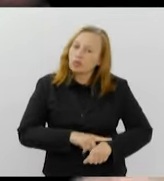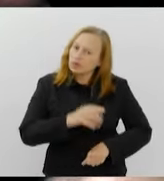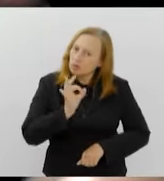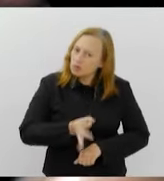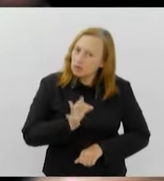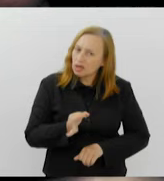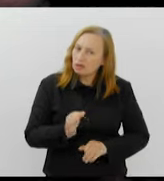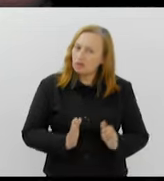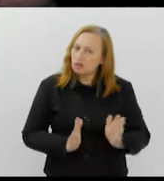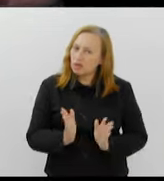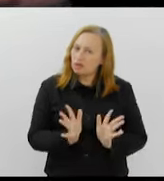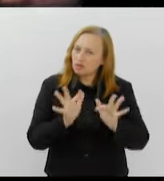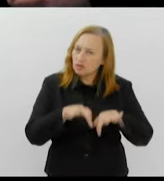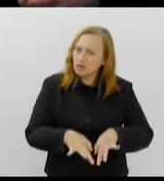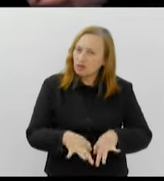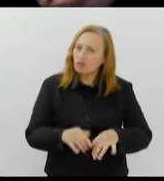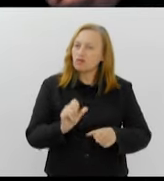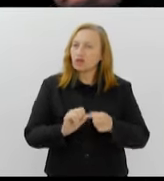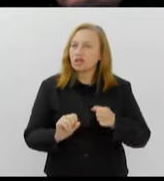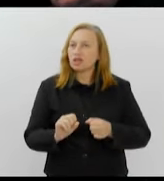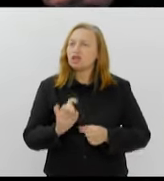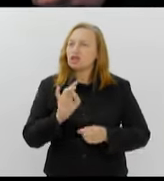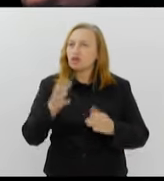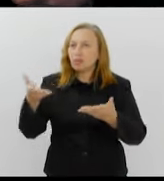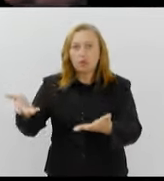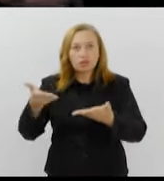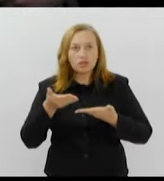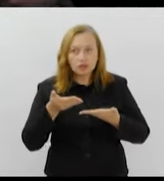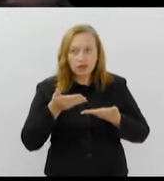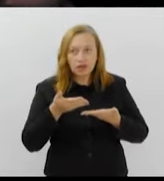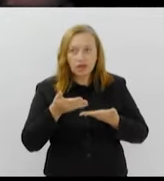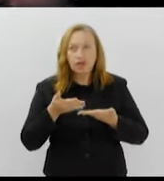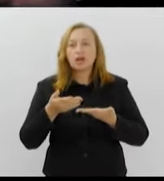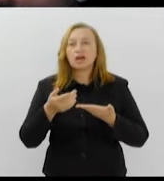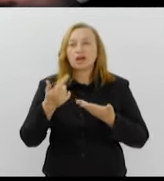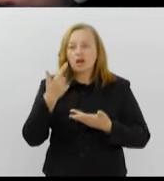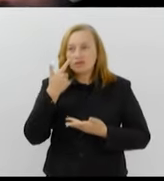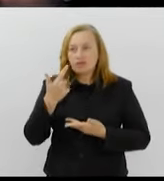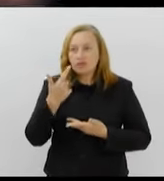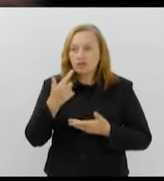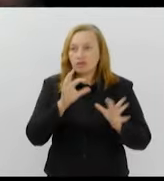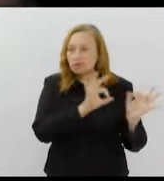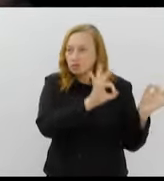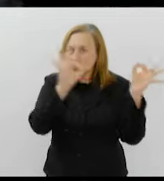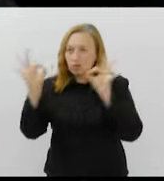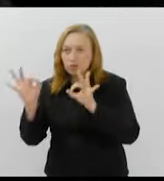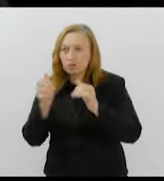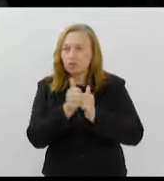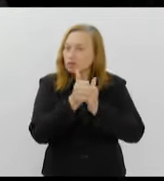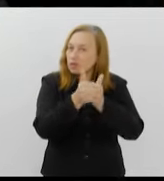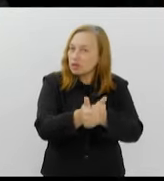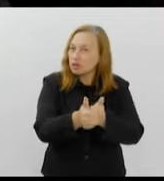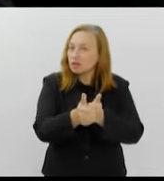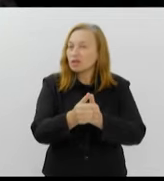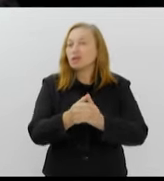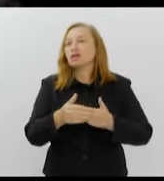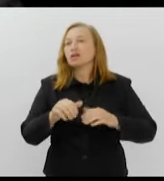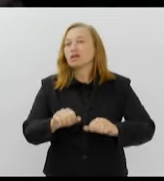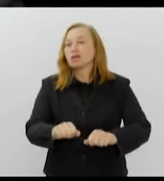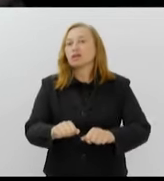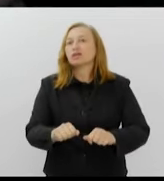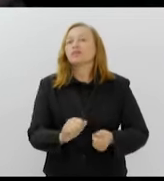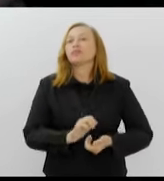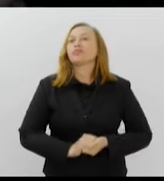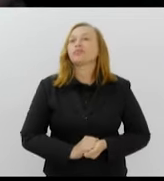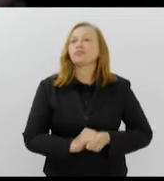expediente final então só para convidá-los a assistir aqueles que estão acompanhando a sessão para que